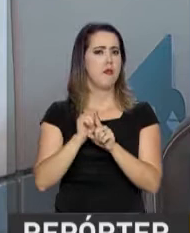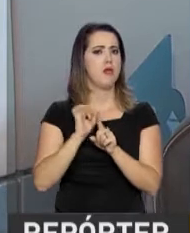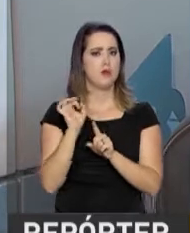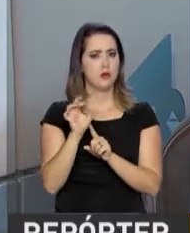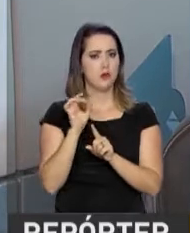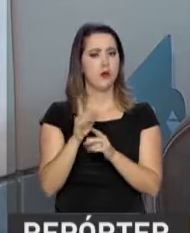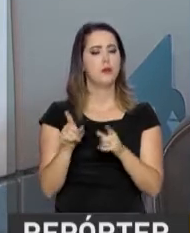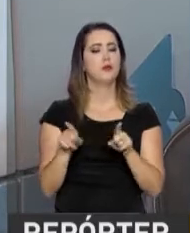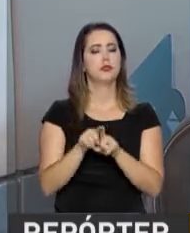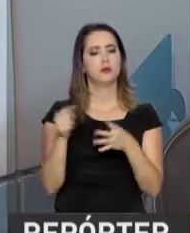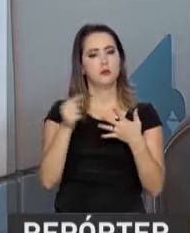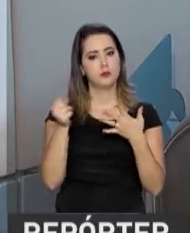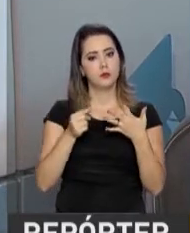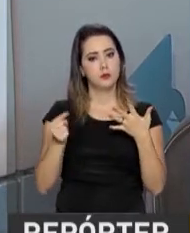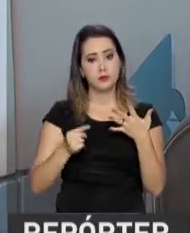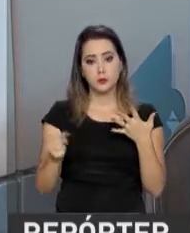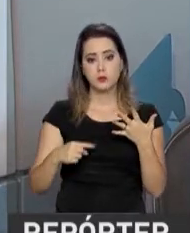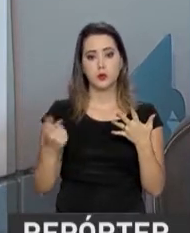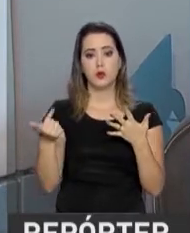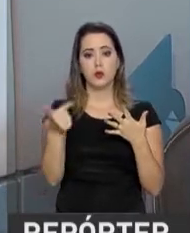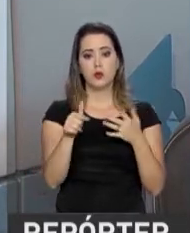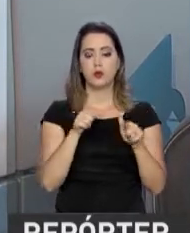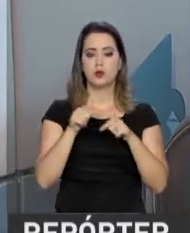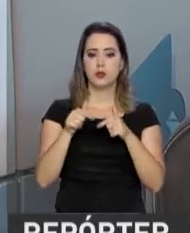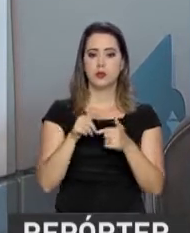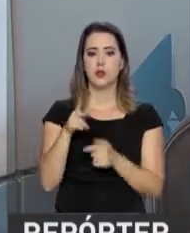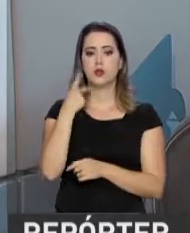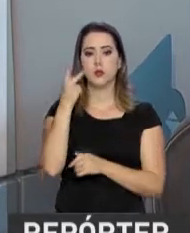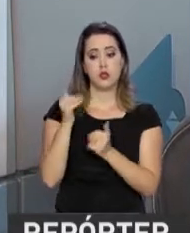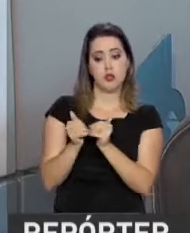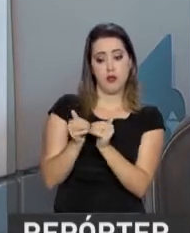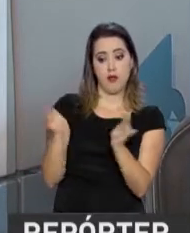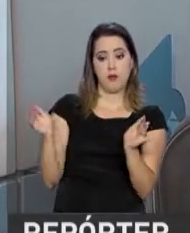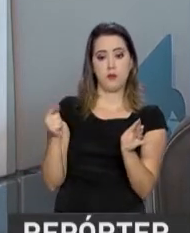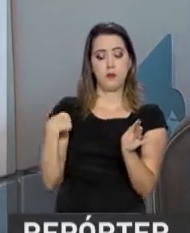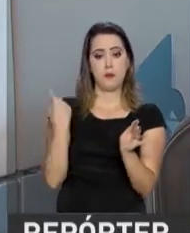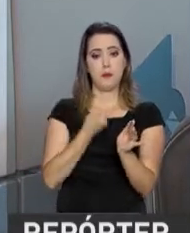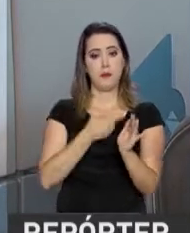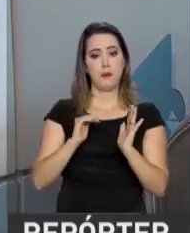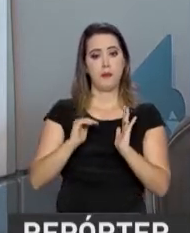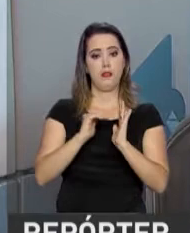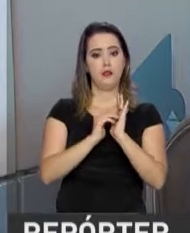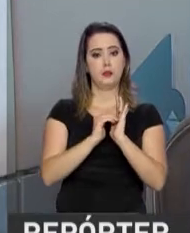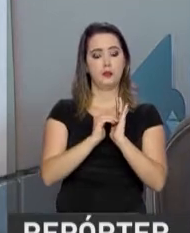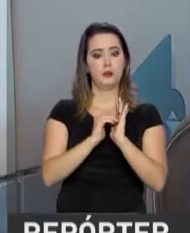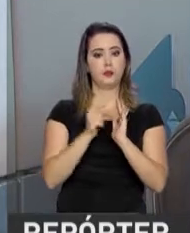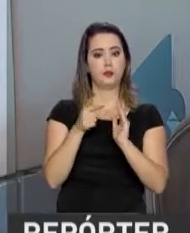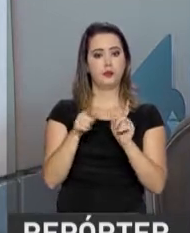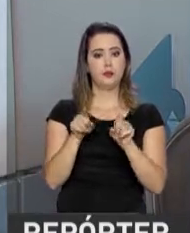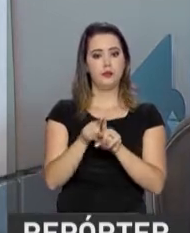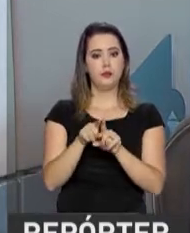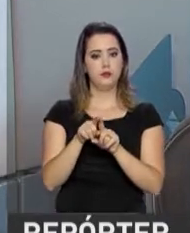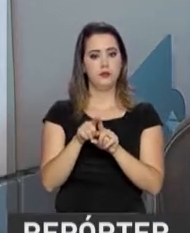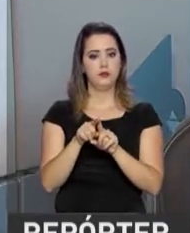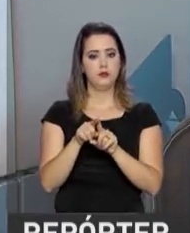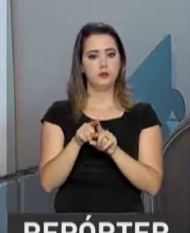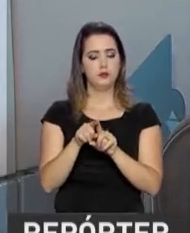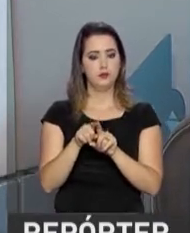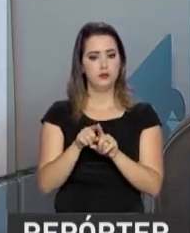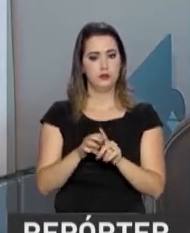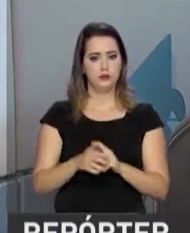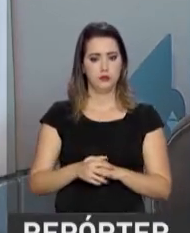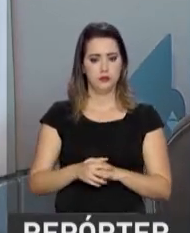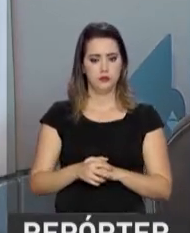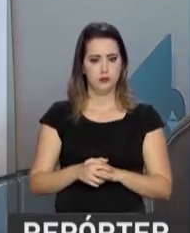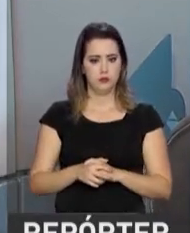tem outras coisas que foram feitas. Nós fizemos a política de céus abertos, passamos no Senado no ano passado, tirando o limite de voos